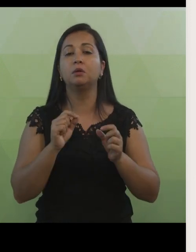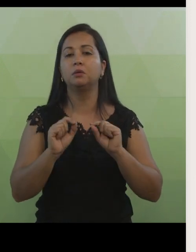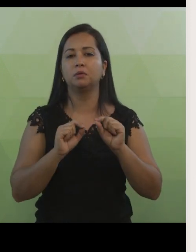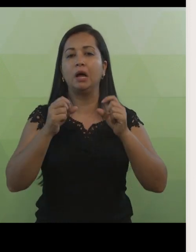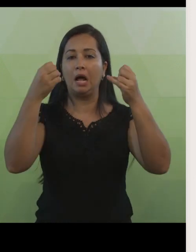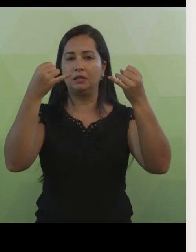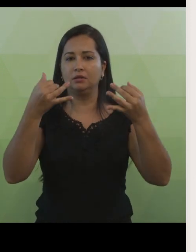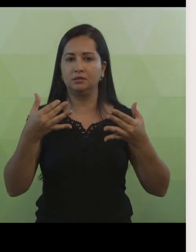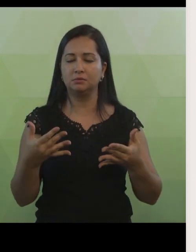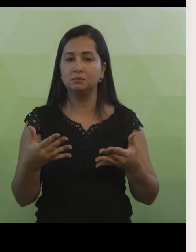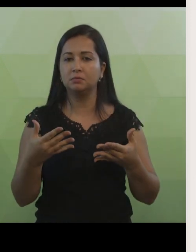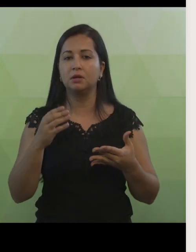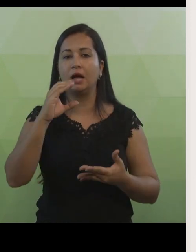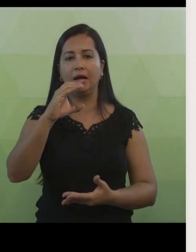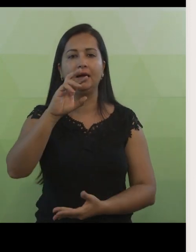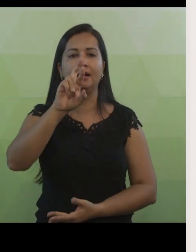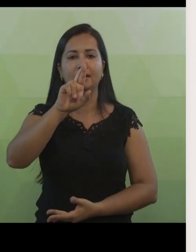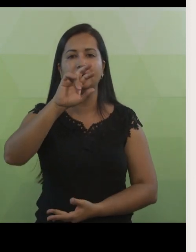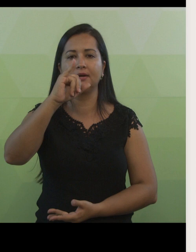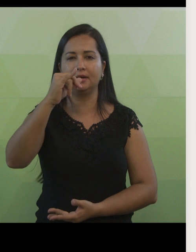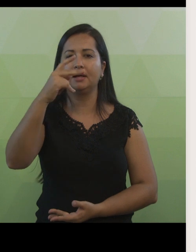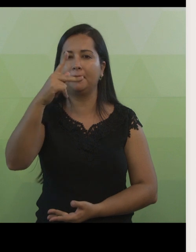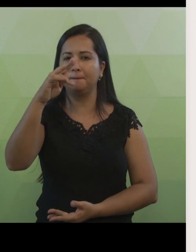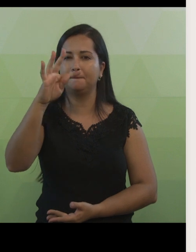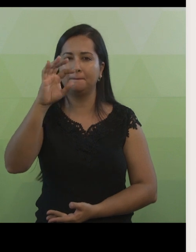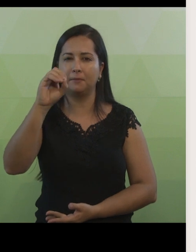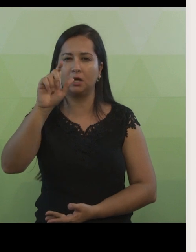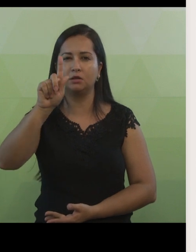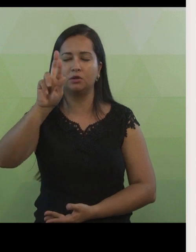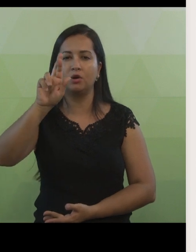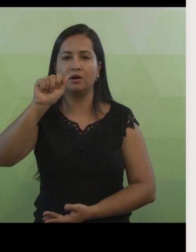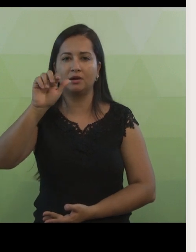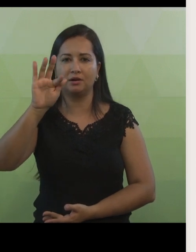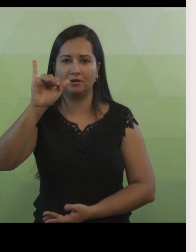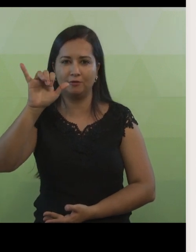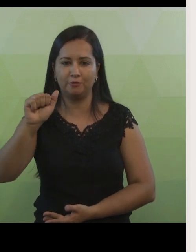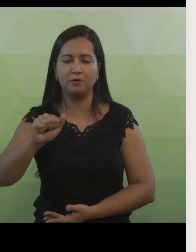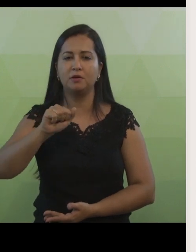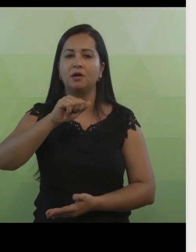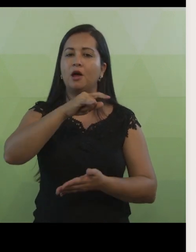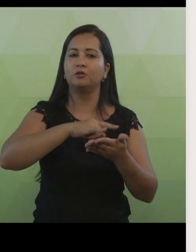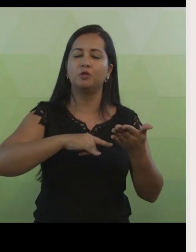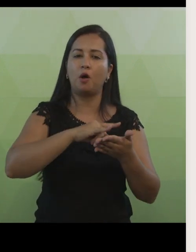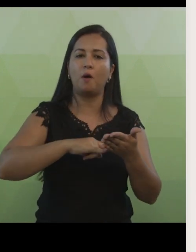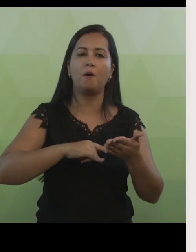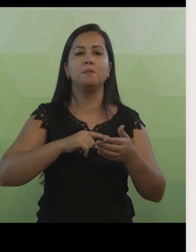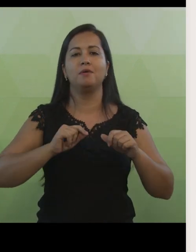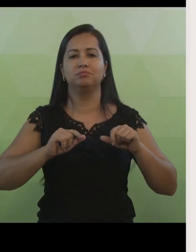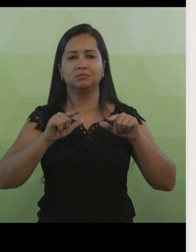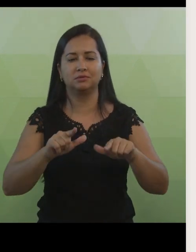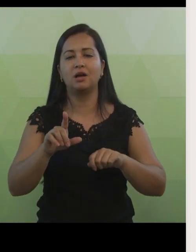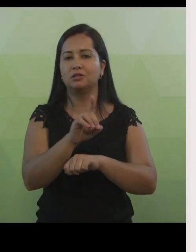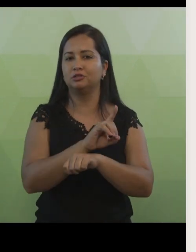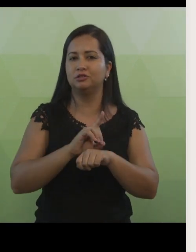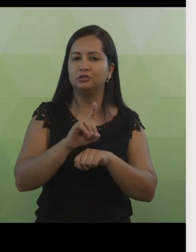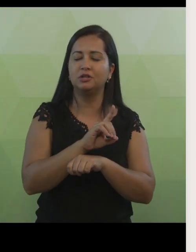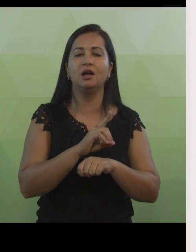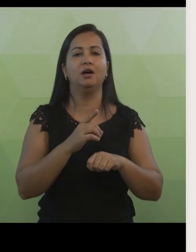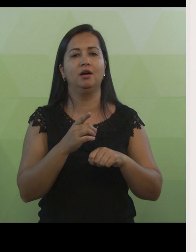Então, o resumo da nossa aula foi explicar sobre a parte de criptografia, certificação digital e assinatura